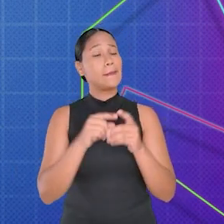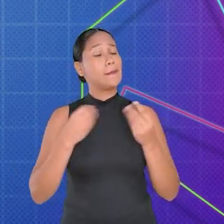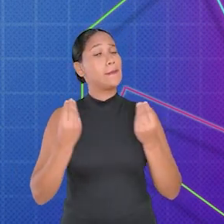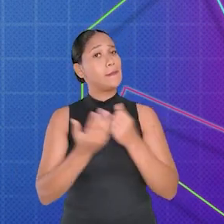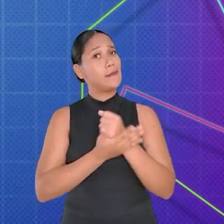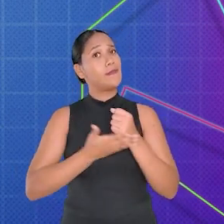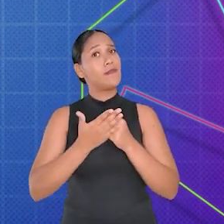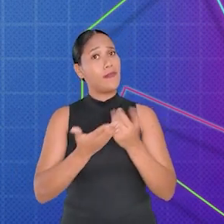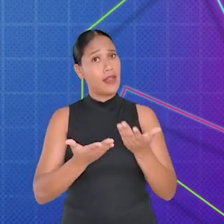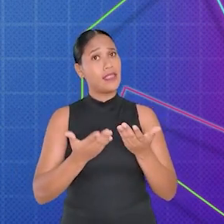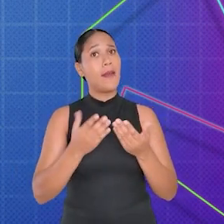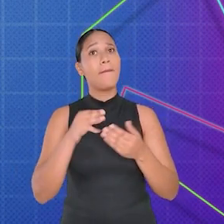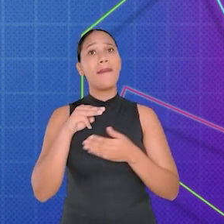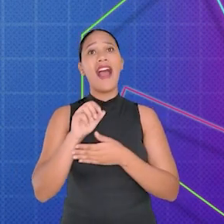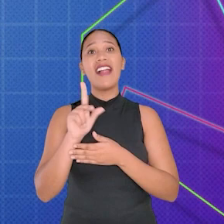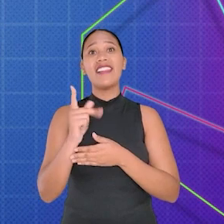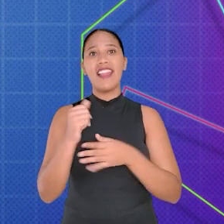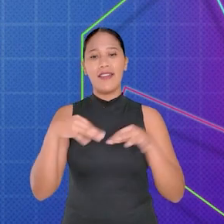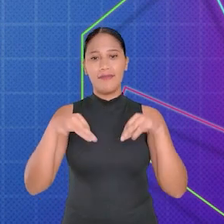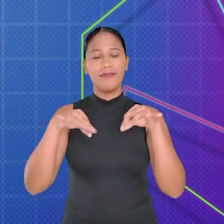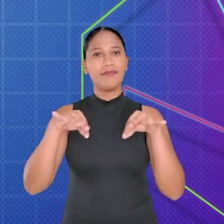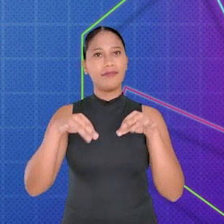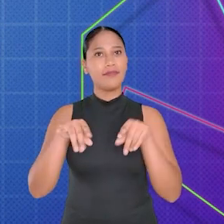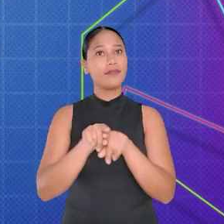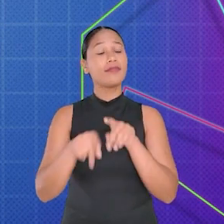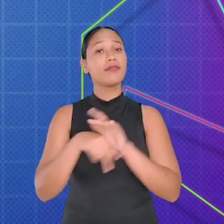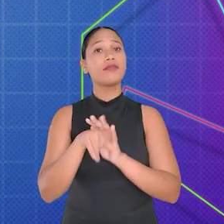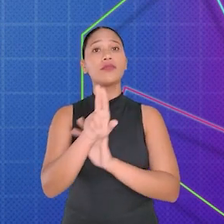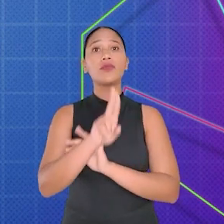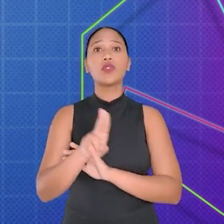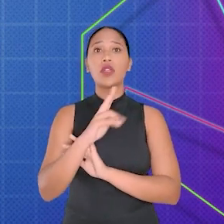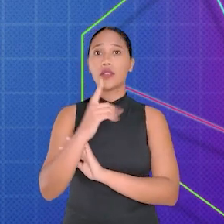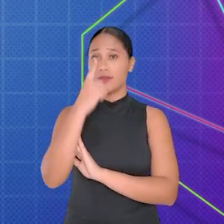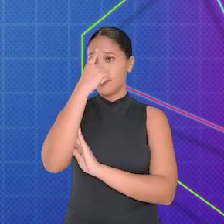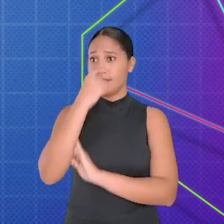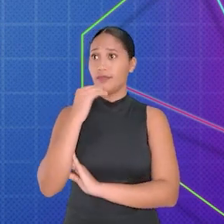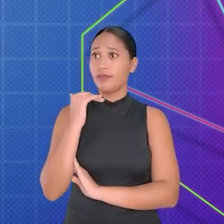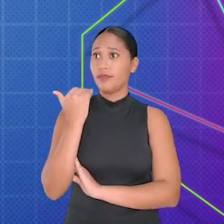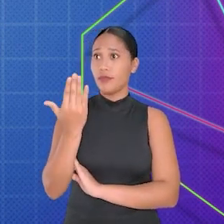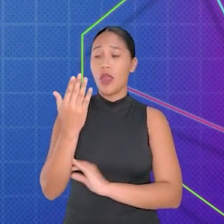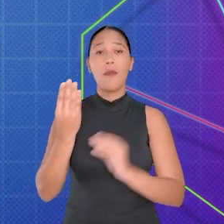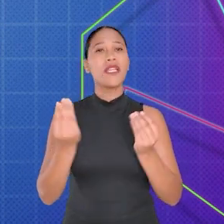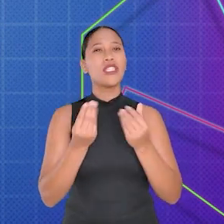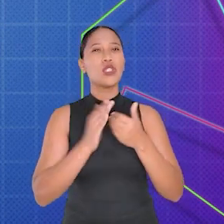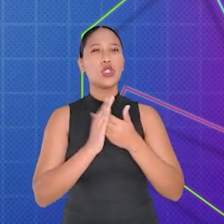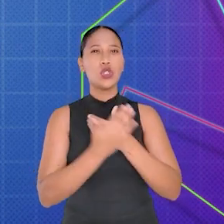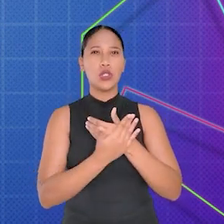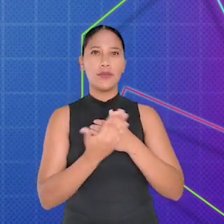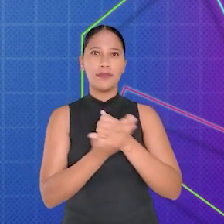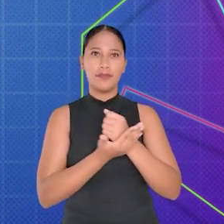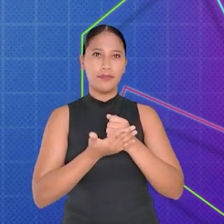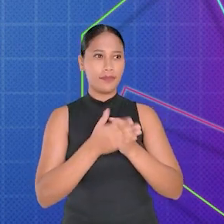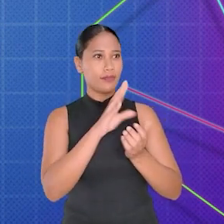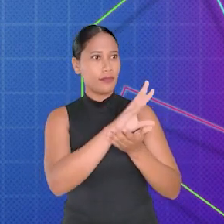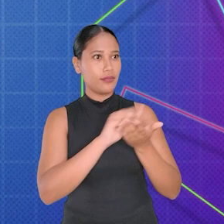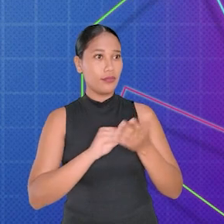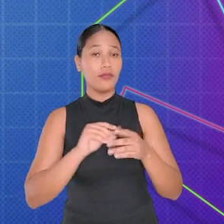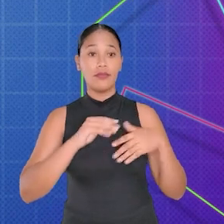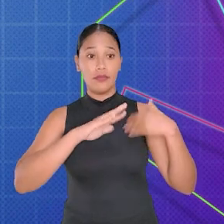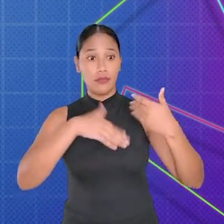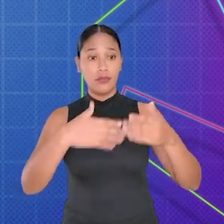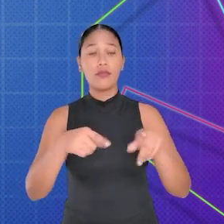imagens externas como fonte de textura, enquanto as texturas de procedimento geram padrões e texturas a partir de